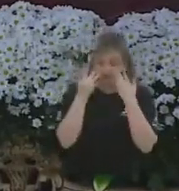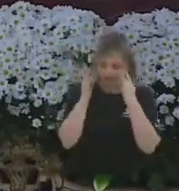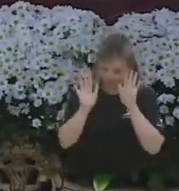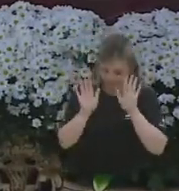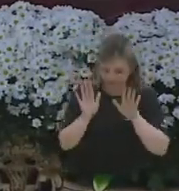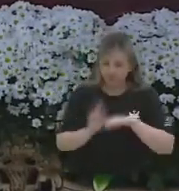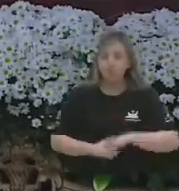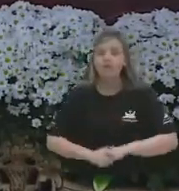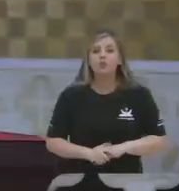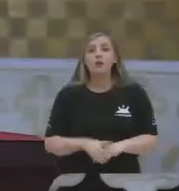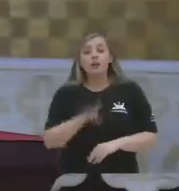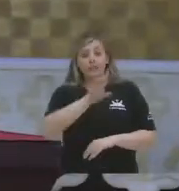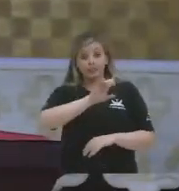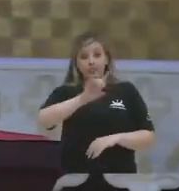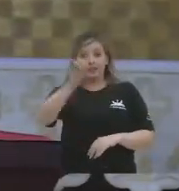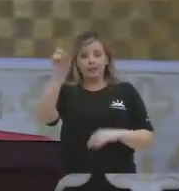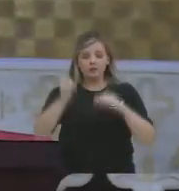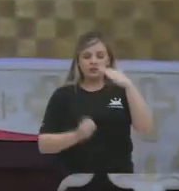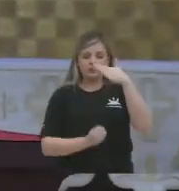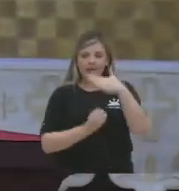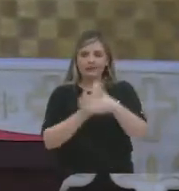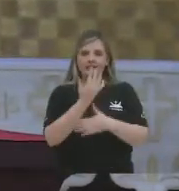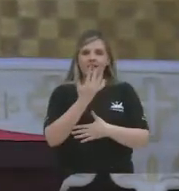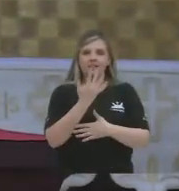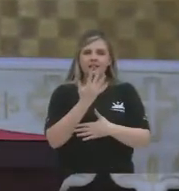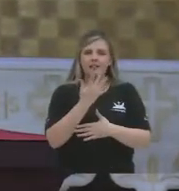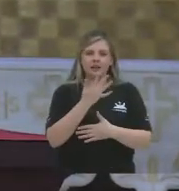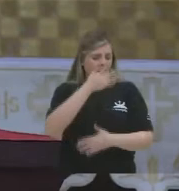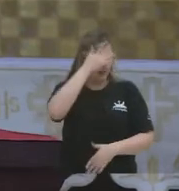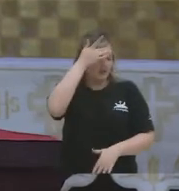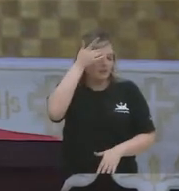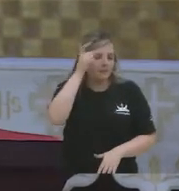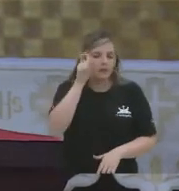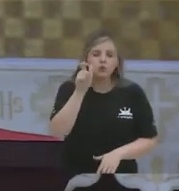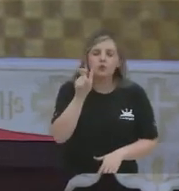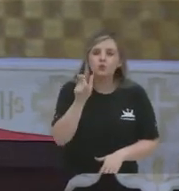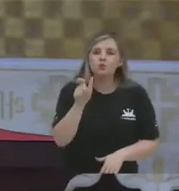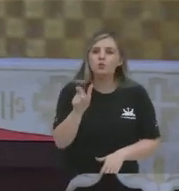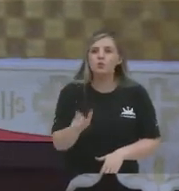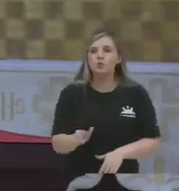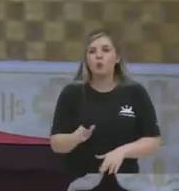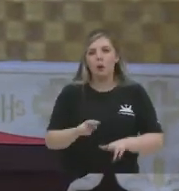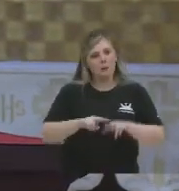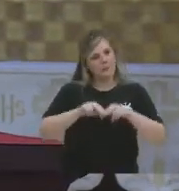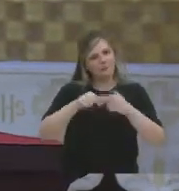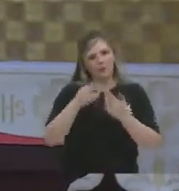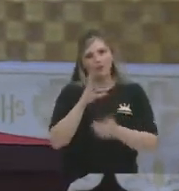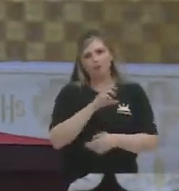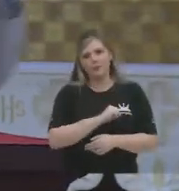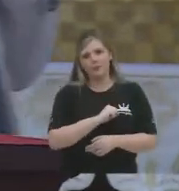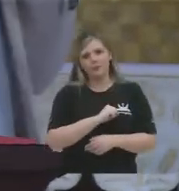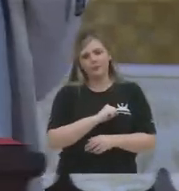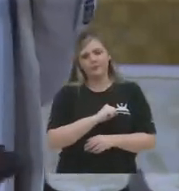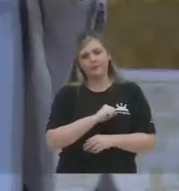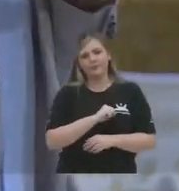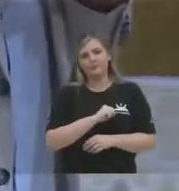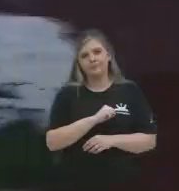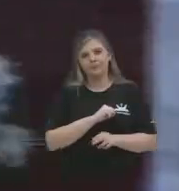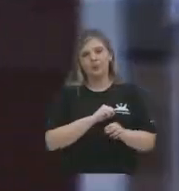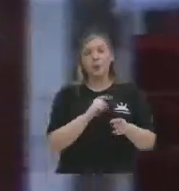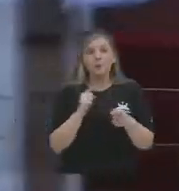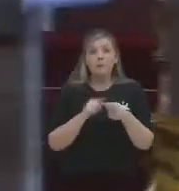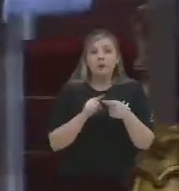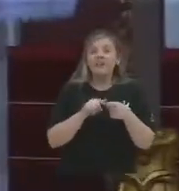Deus cria o ser humano por amor. Porque Ele